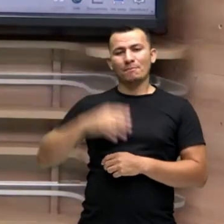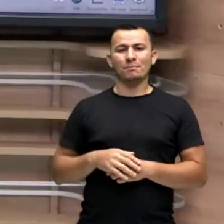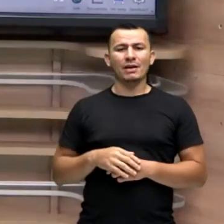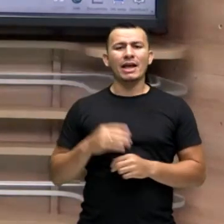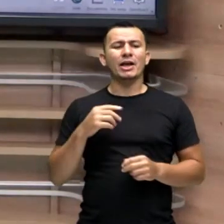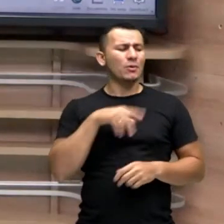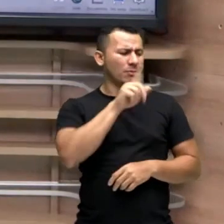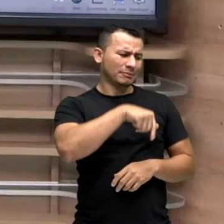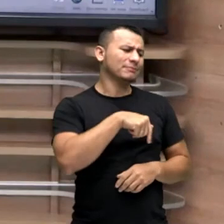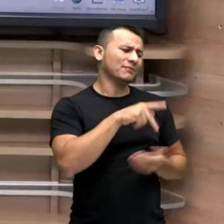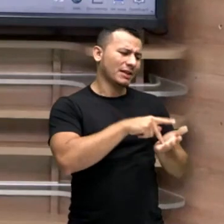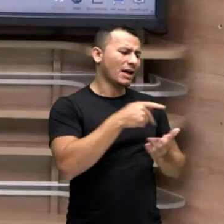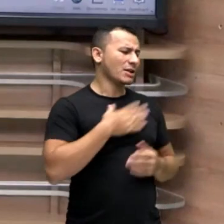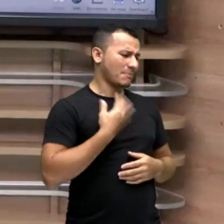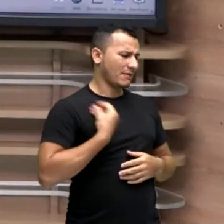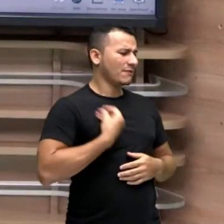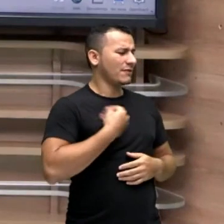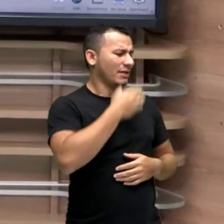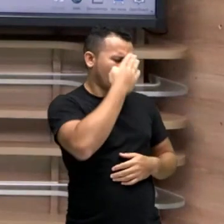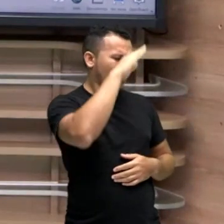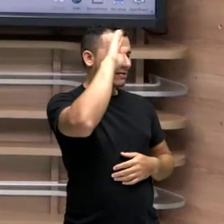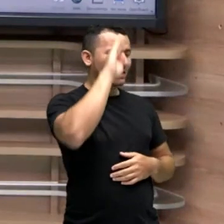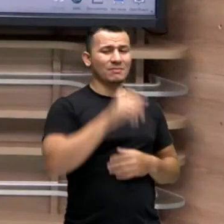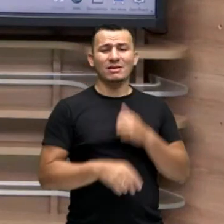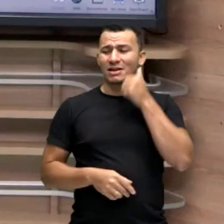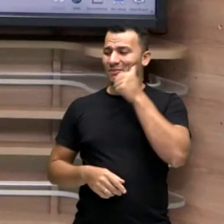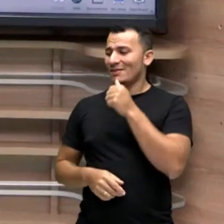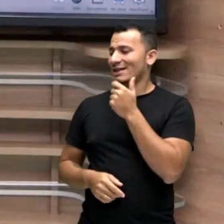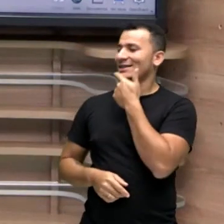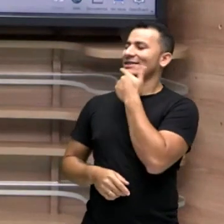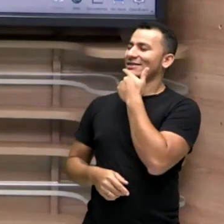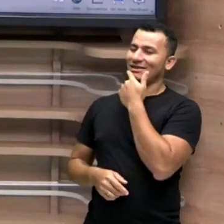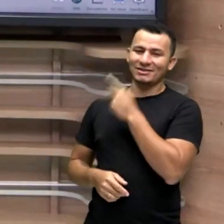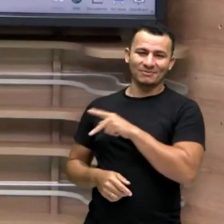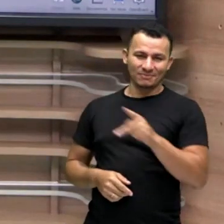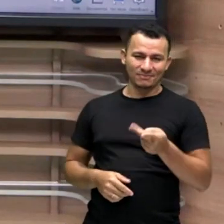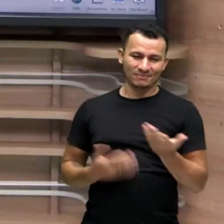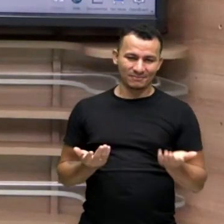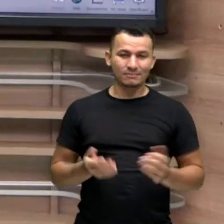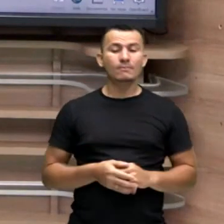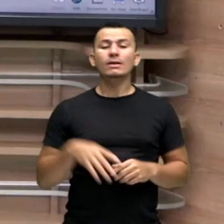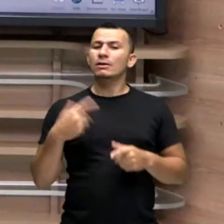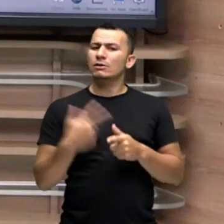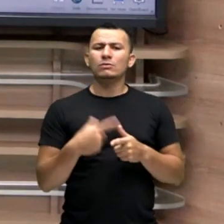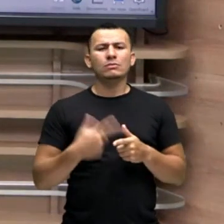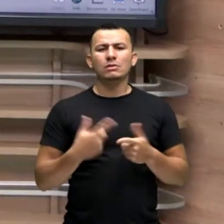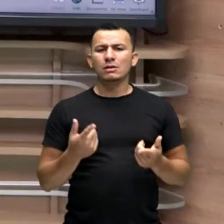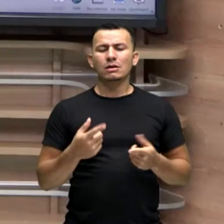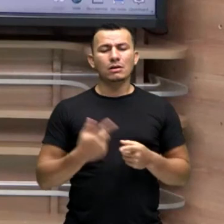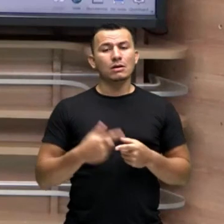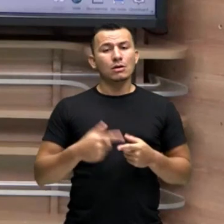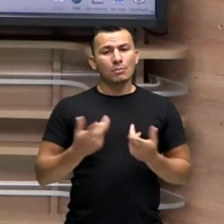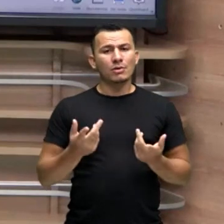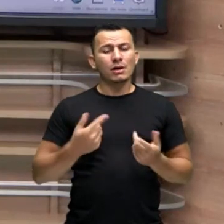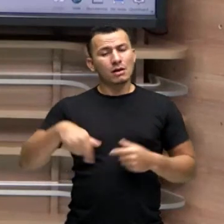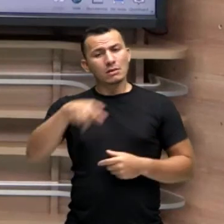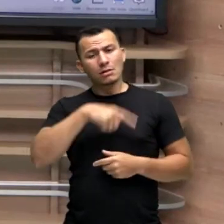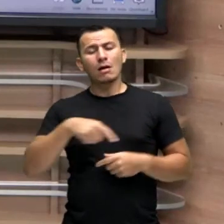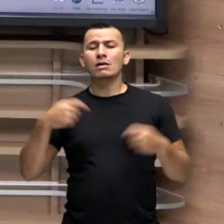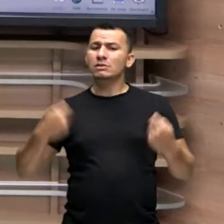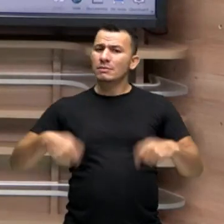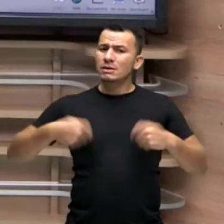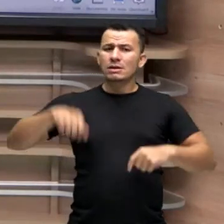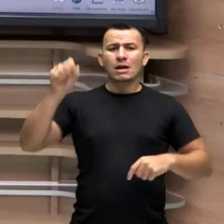a minha vida tá um drama né ela térreo mas por quê porque muita das vezes nós precisamos cada vez